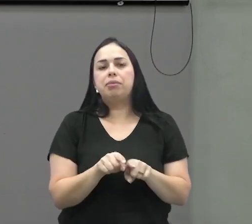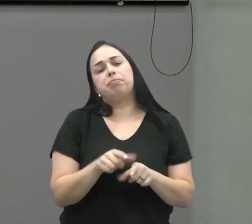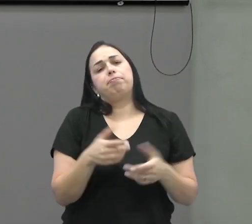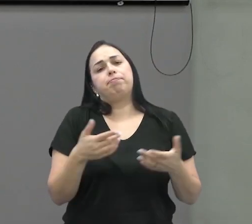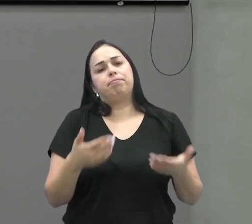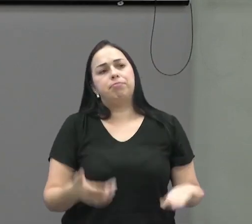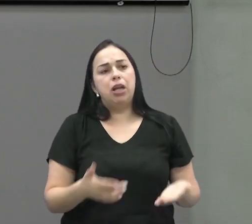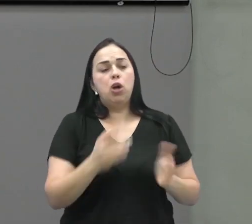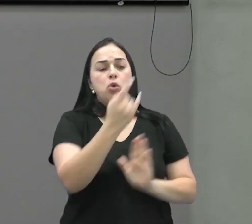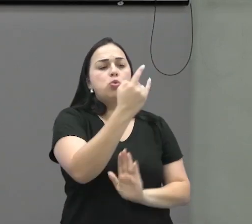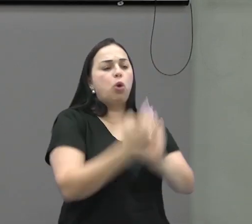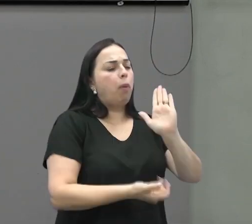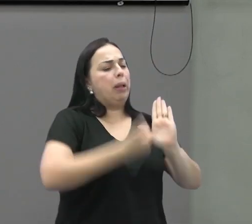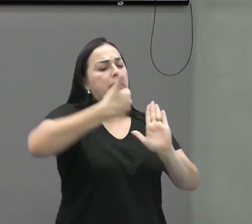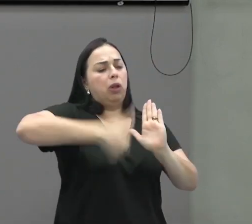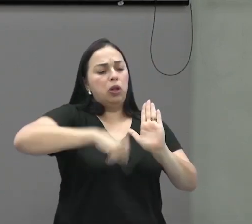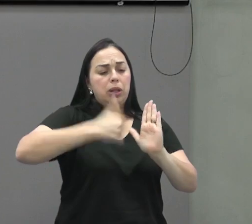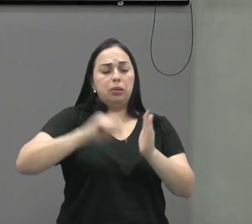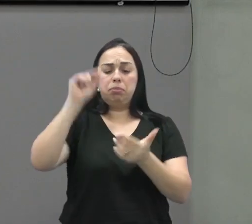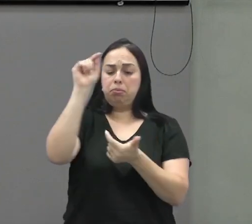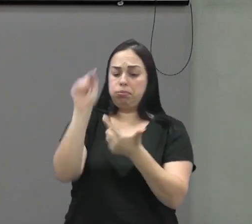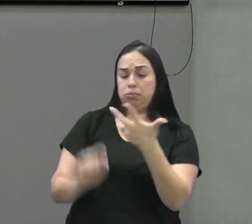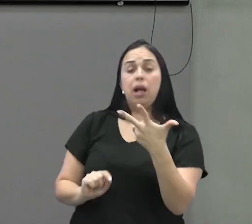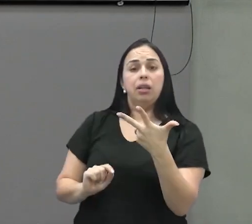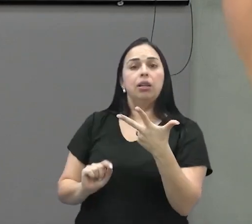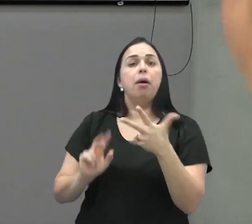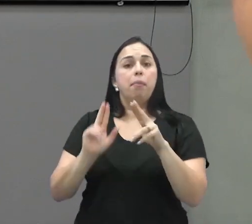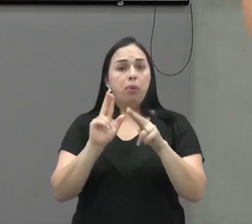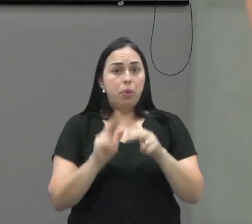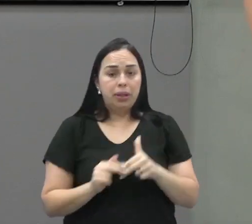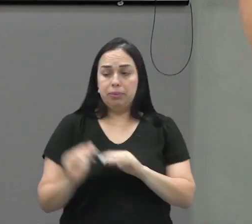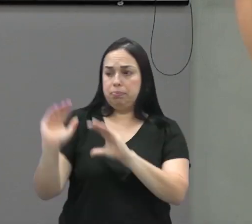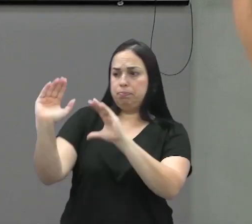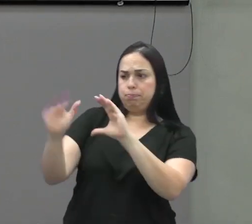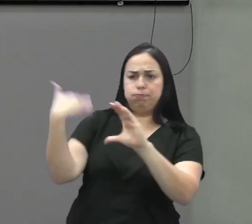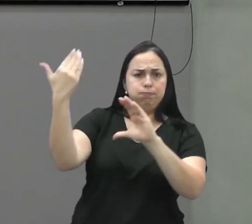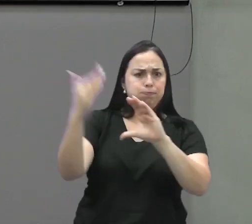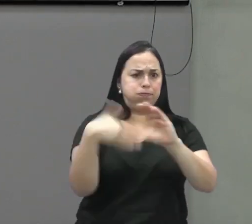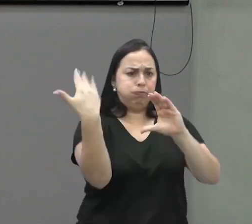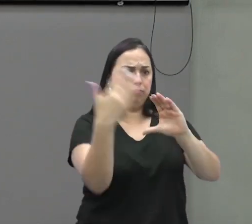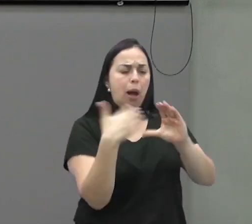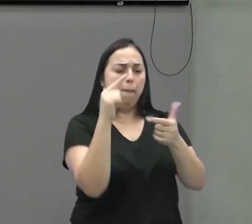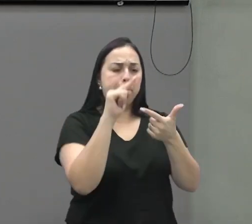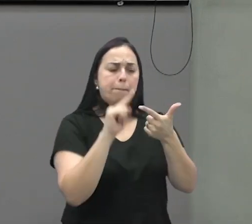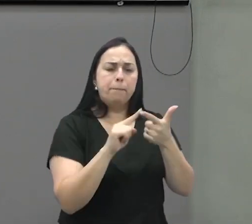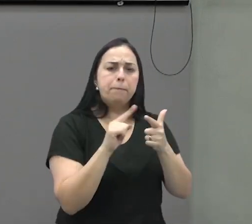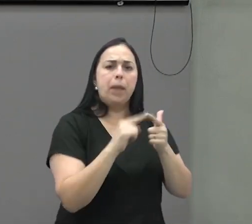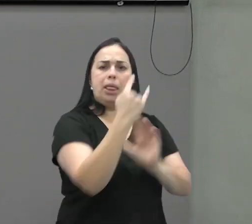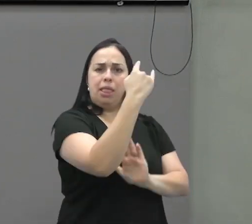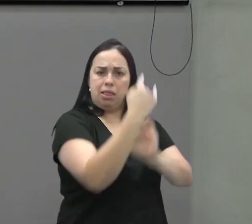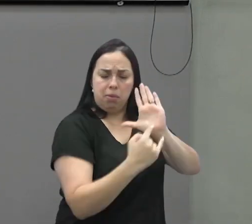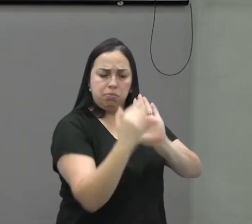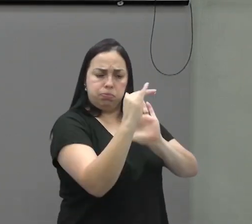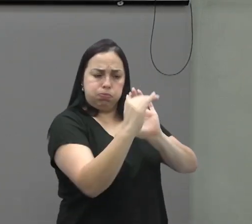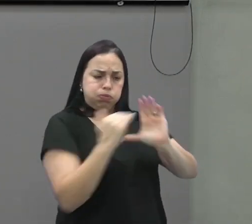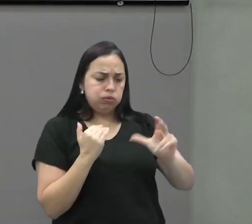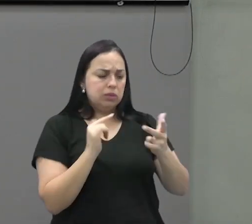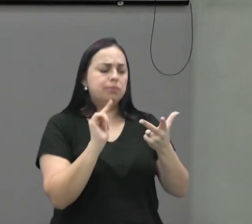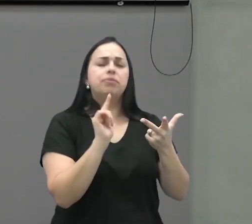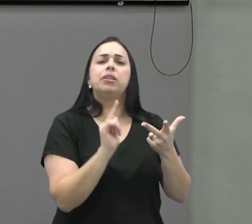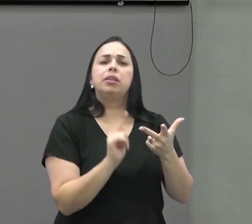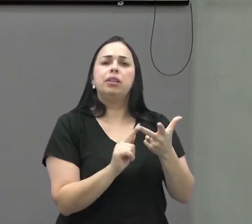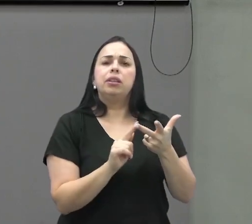pelas demandas que chegam através da população. Então, nós recebemos todo esse